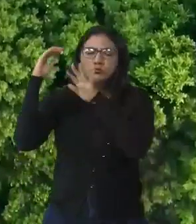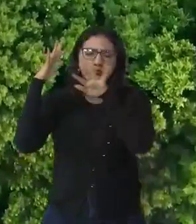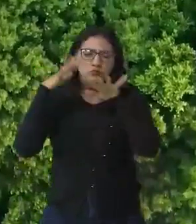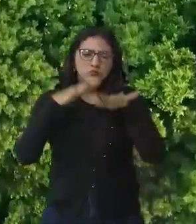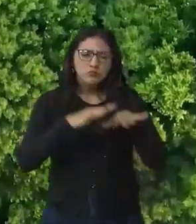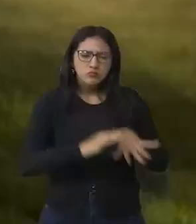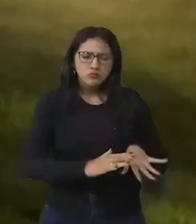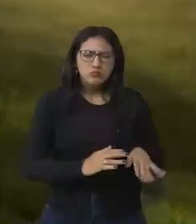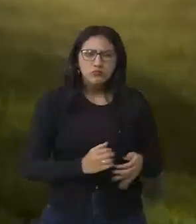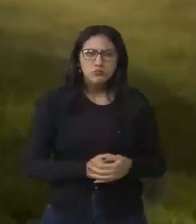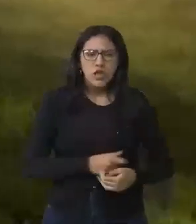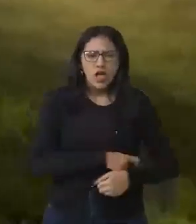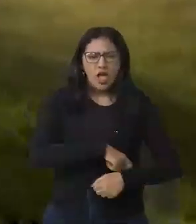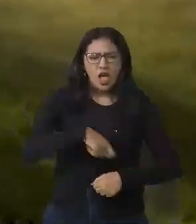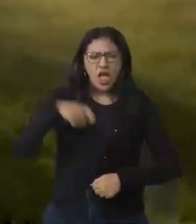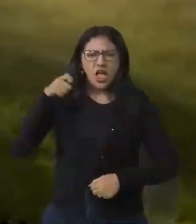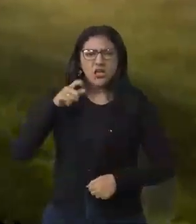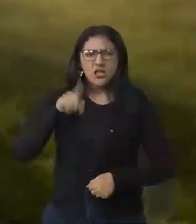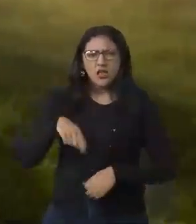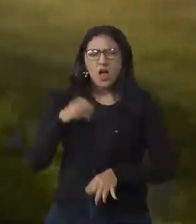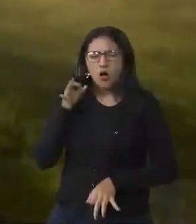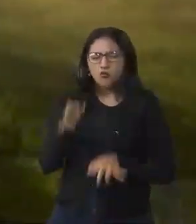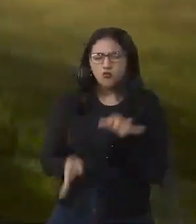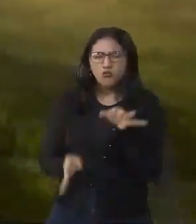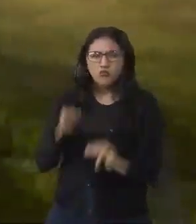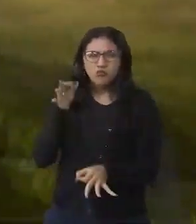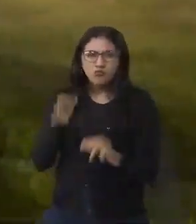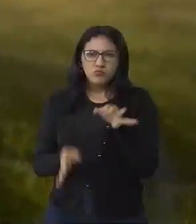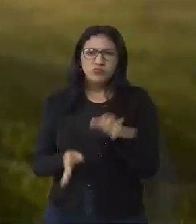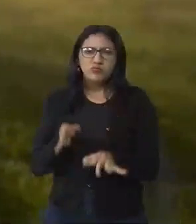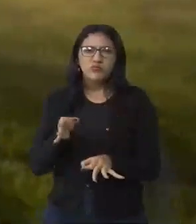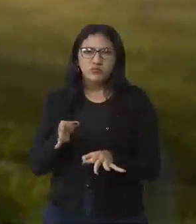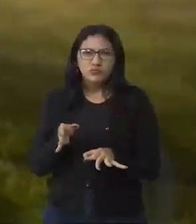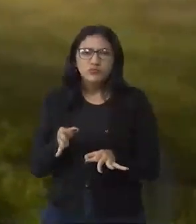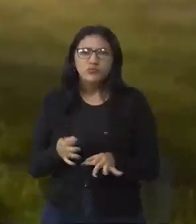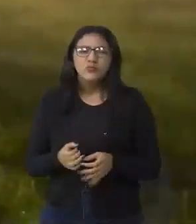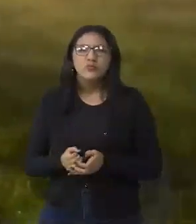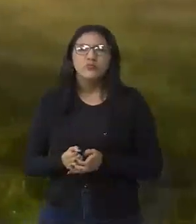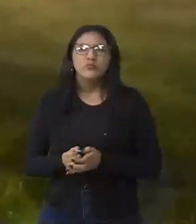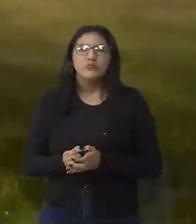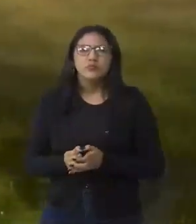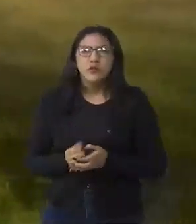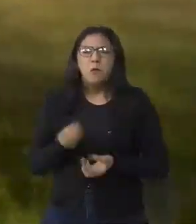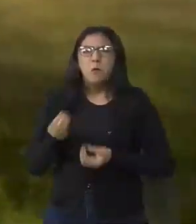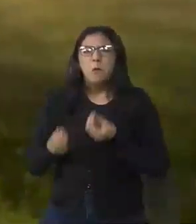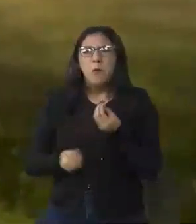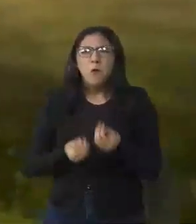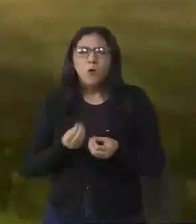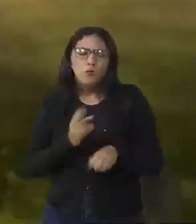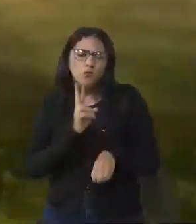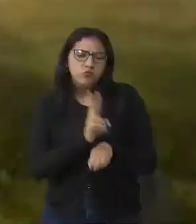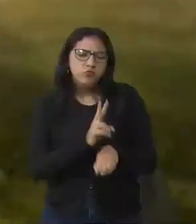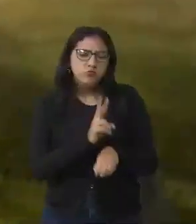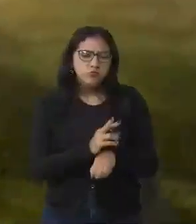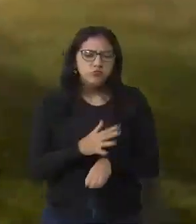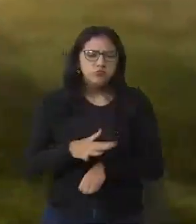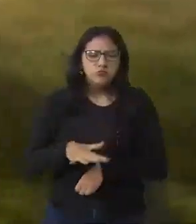quem sabe. A espada da justiça para sangrar os que te sangram. Algo que feche essa